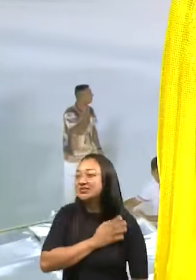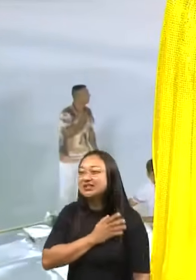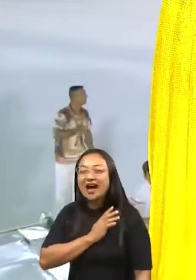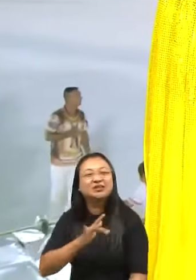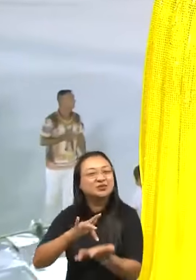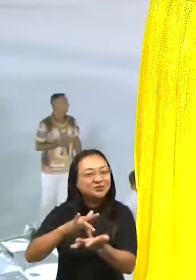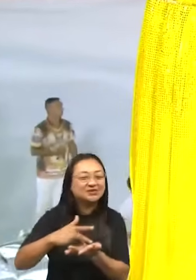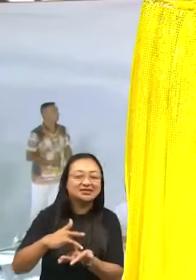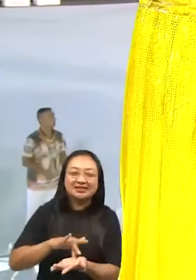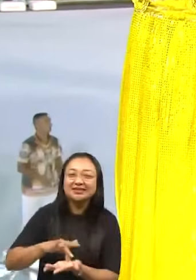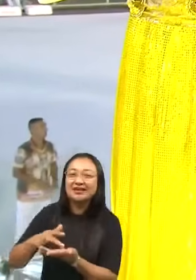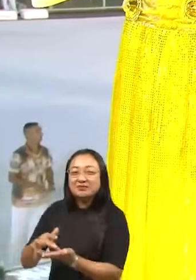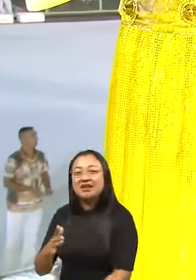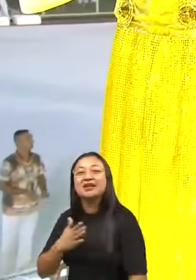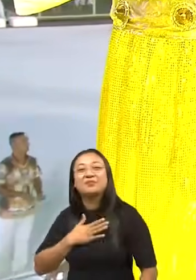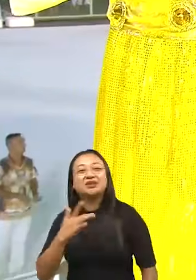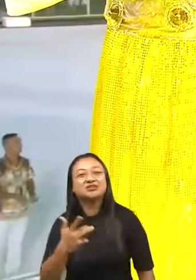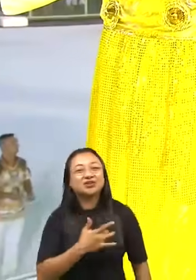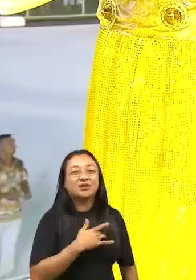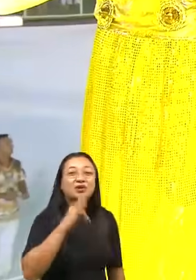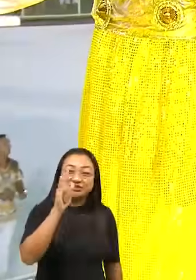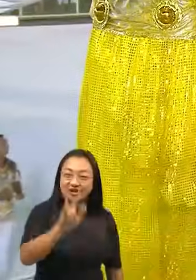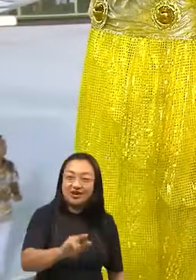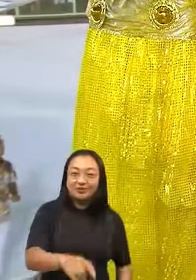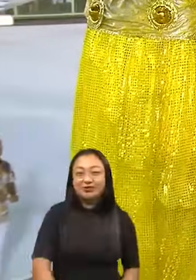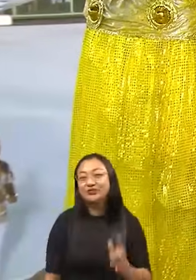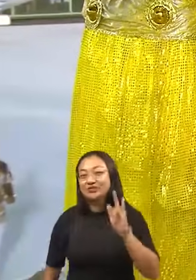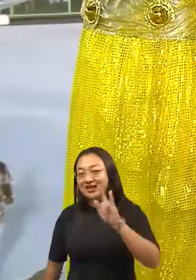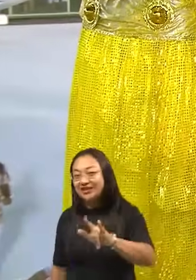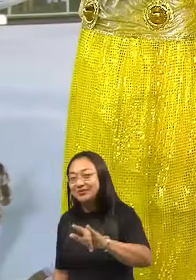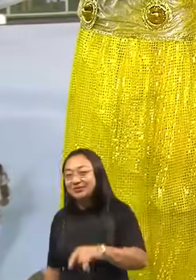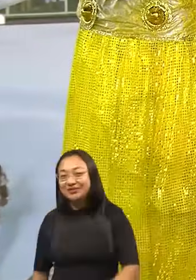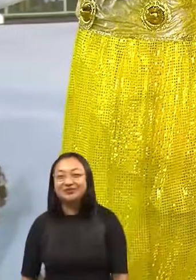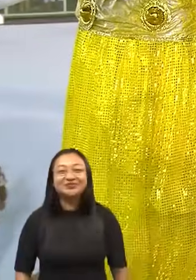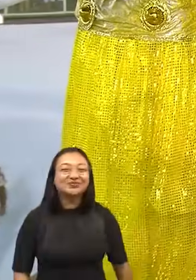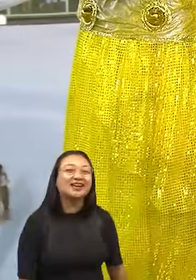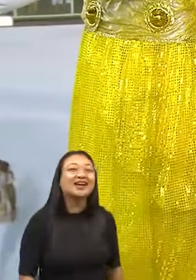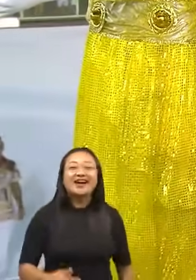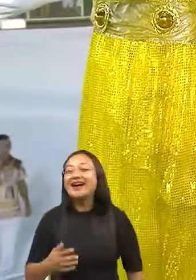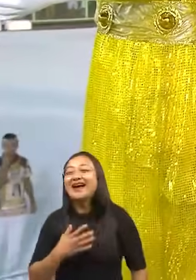coração! Ciganos, é minha paixão! Te amo, te amo!